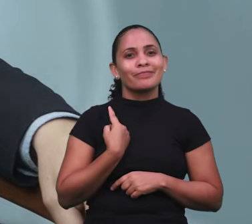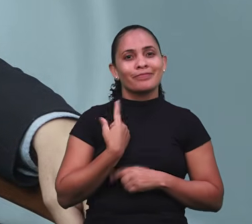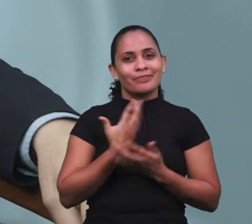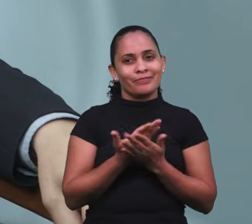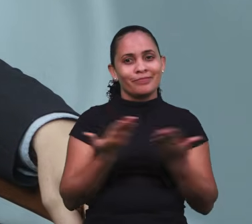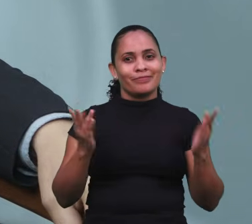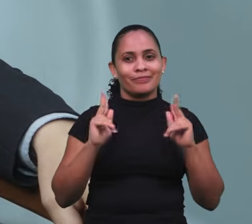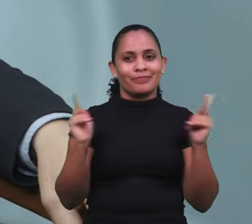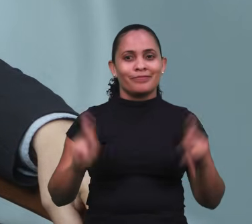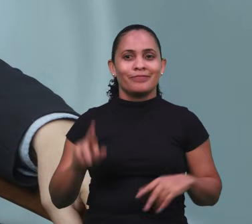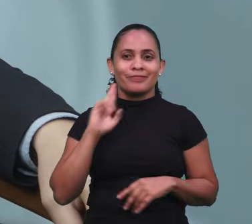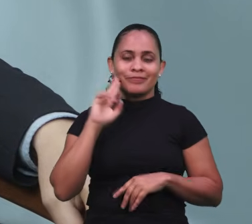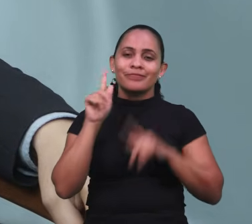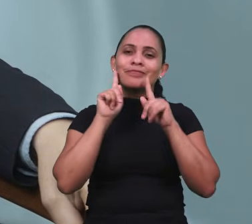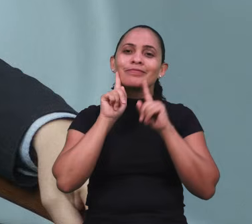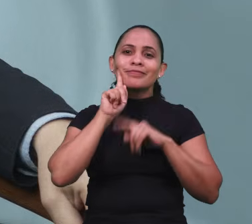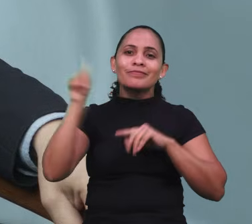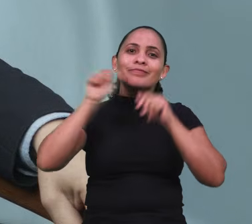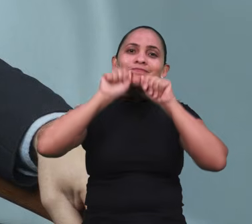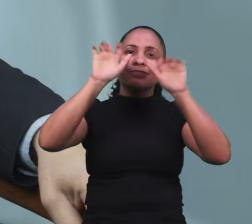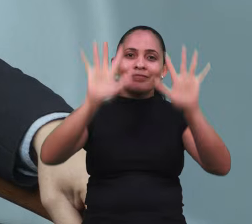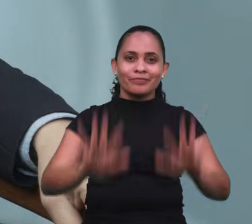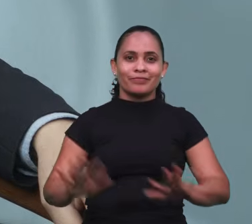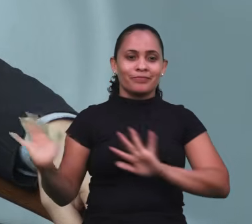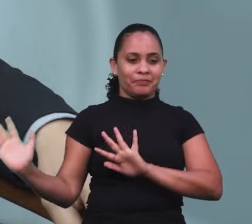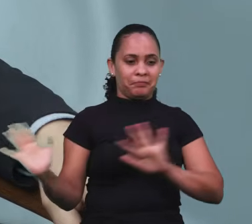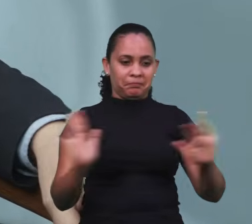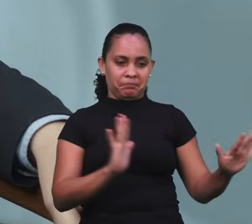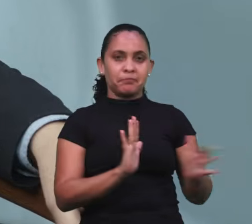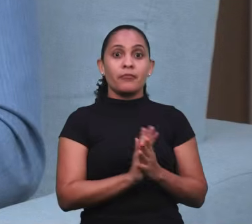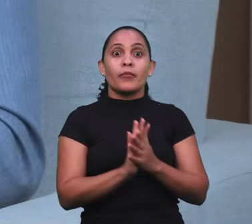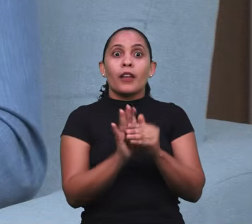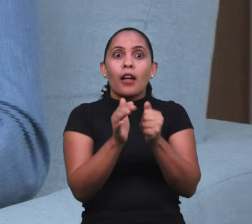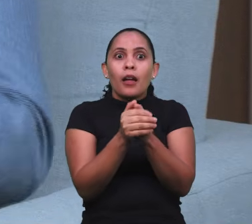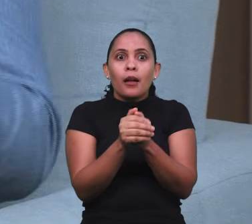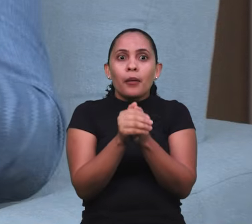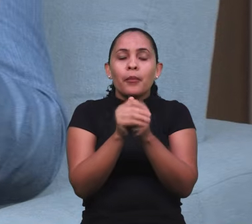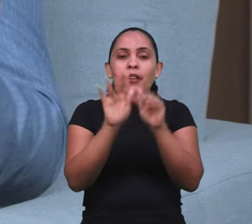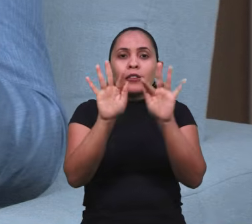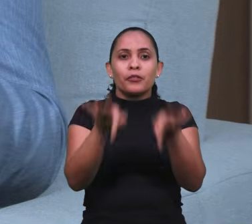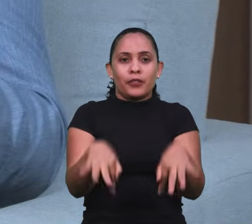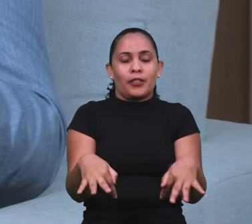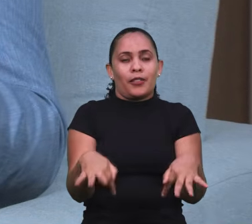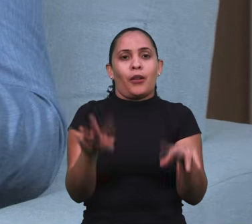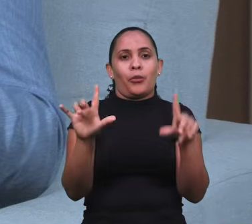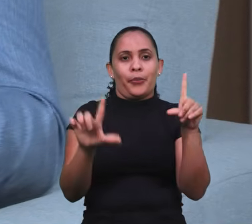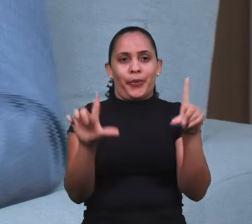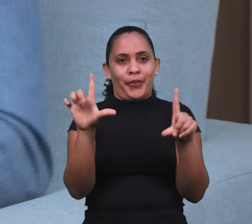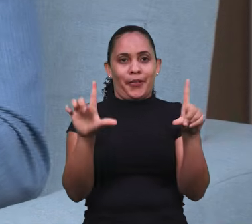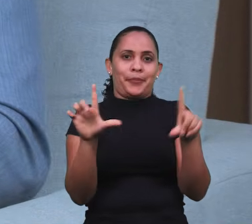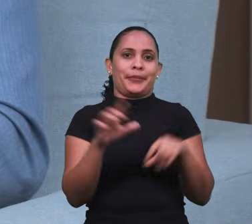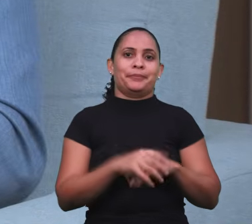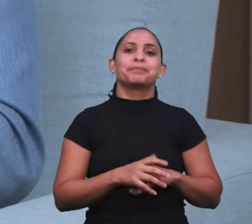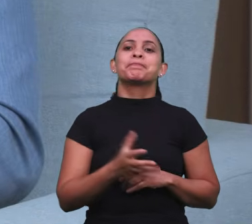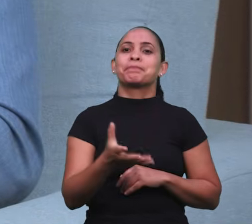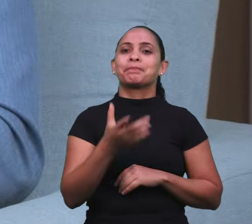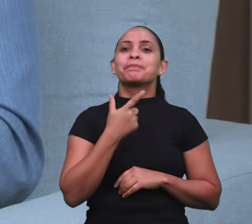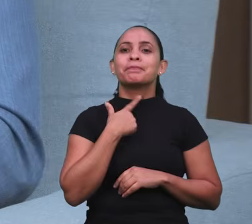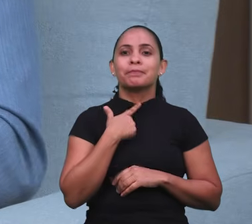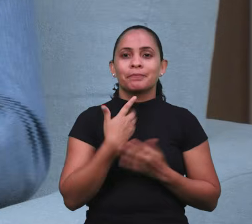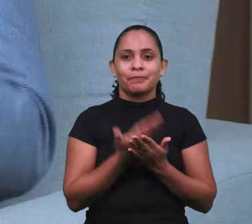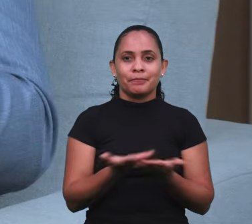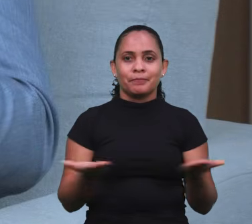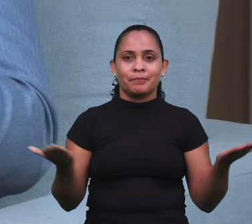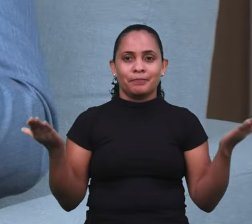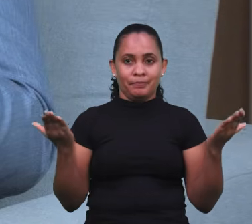Senhor, nosso Deus, nosso meio. A todos, paz do Senhor, Deus abençoe. Amém. Chegamos assim ao final do nosso programa e queremos